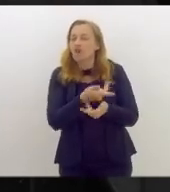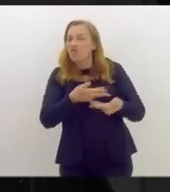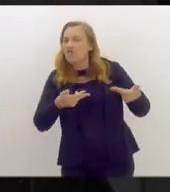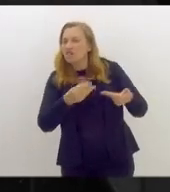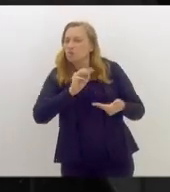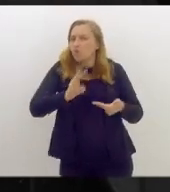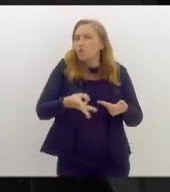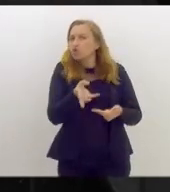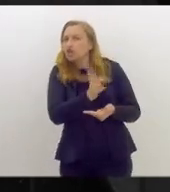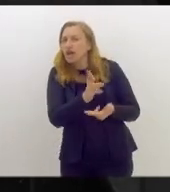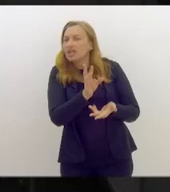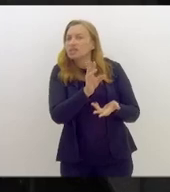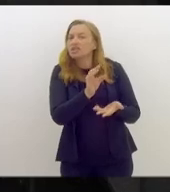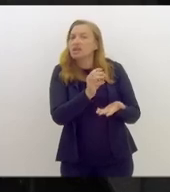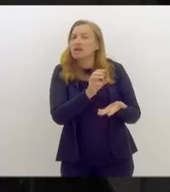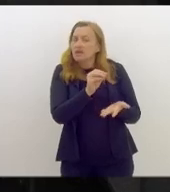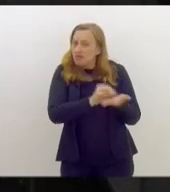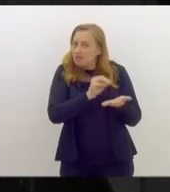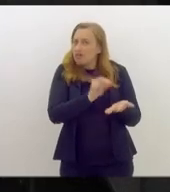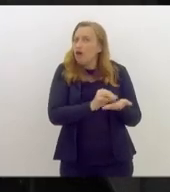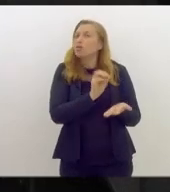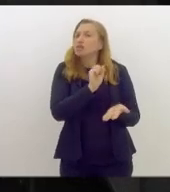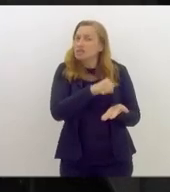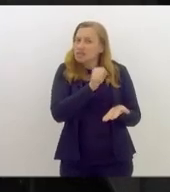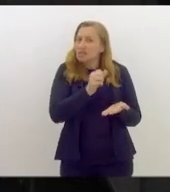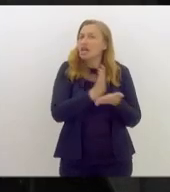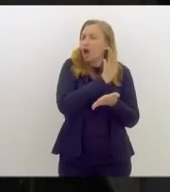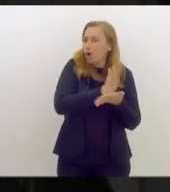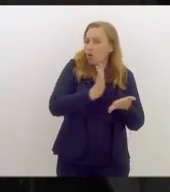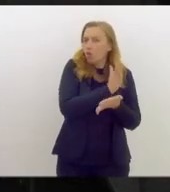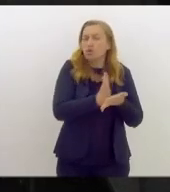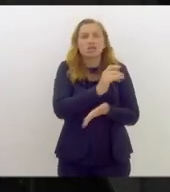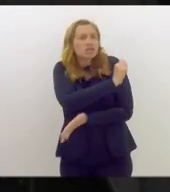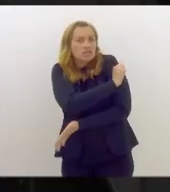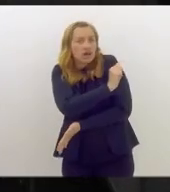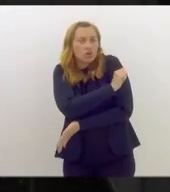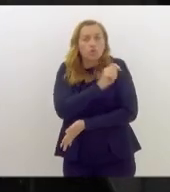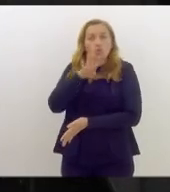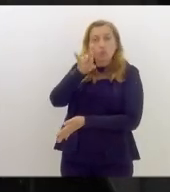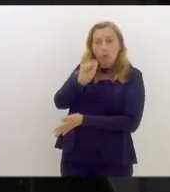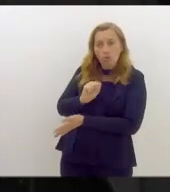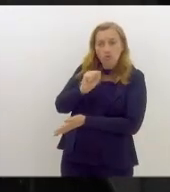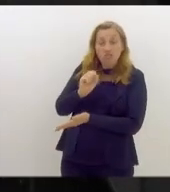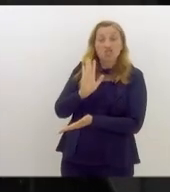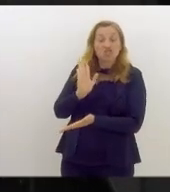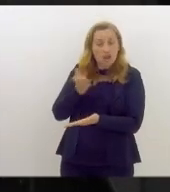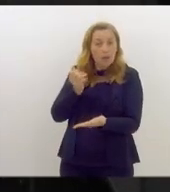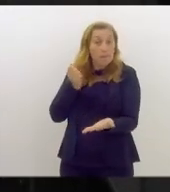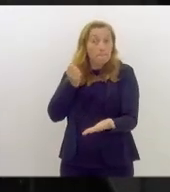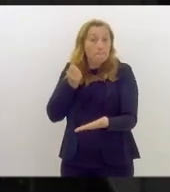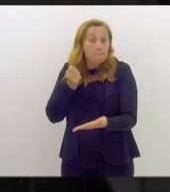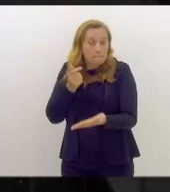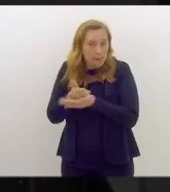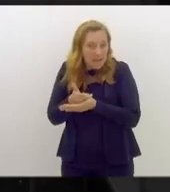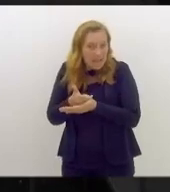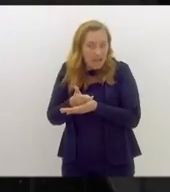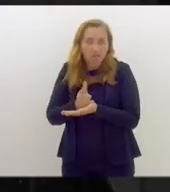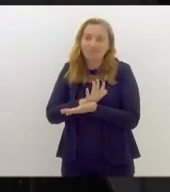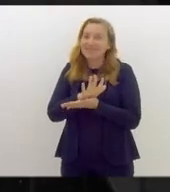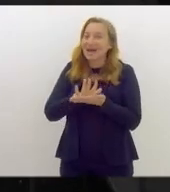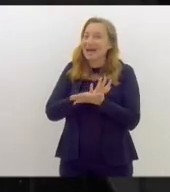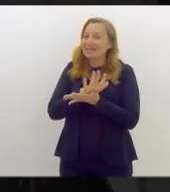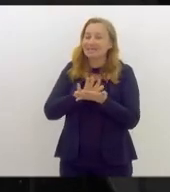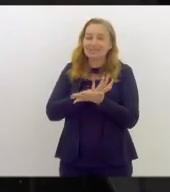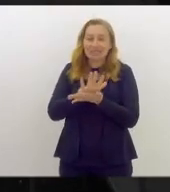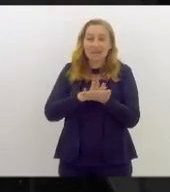que fazem falta já hoje que algumas bolsas de alunos de Lucinha já deixaram de ser pagas hoje auxílios para